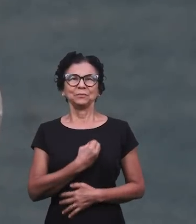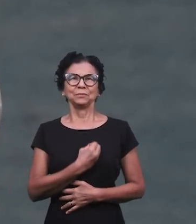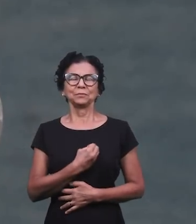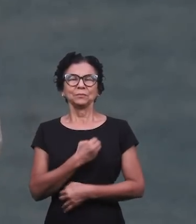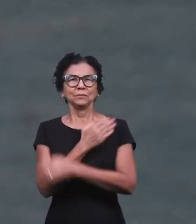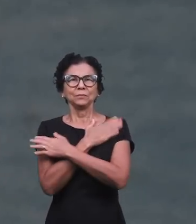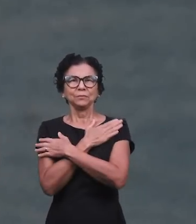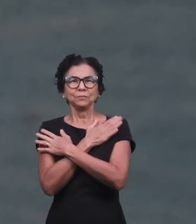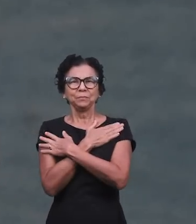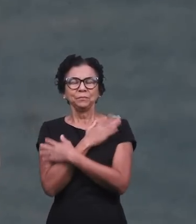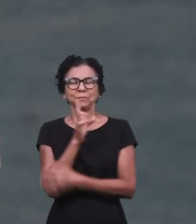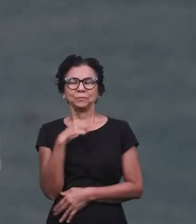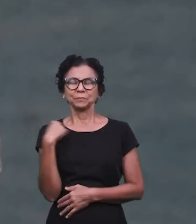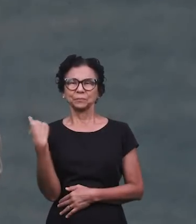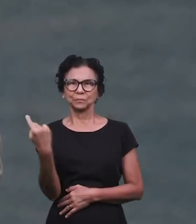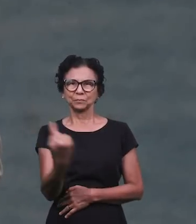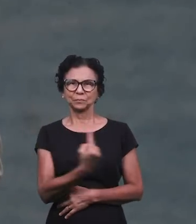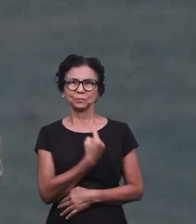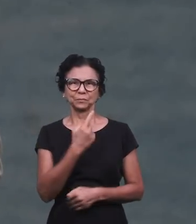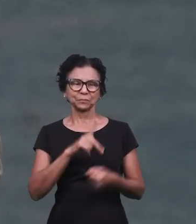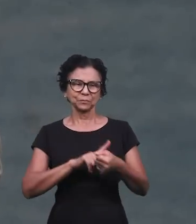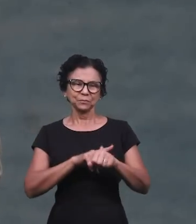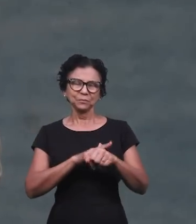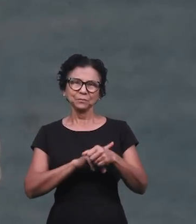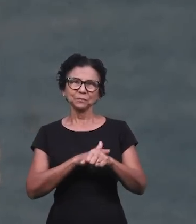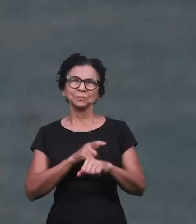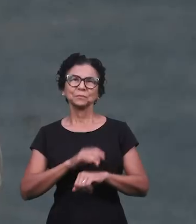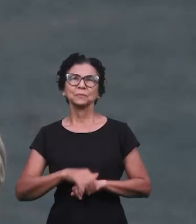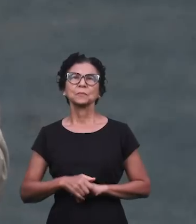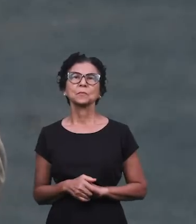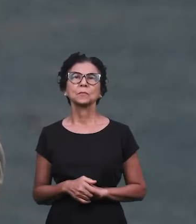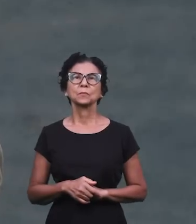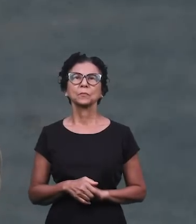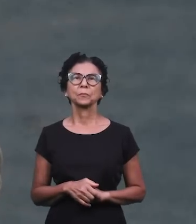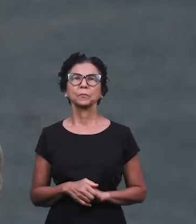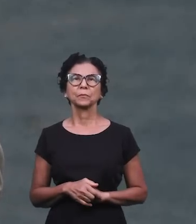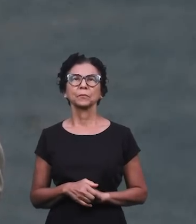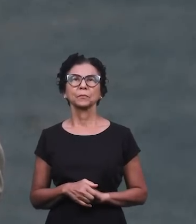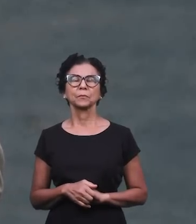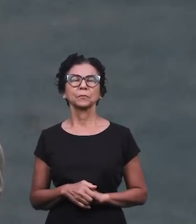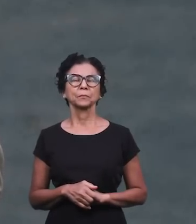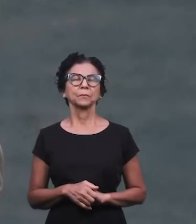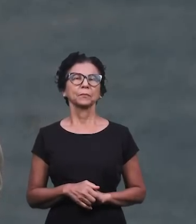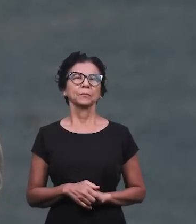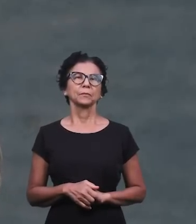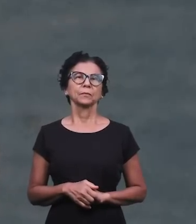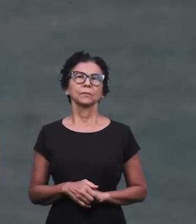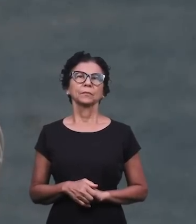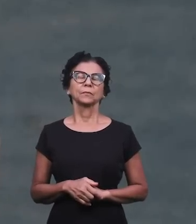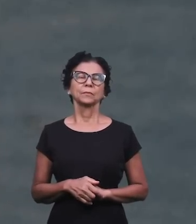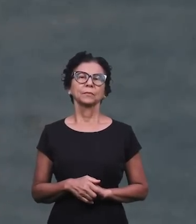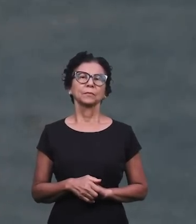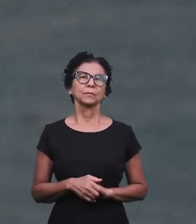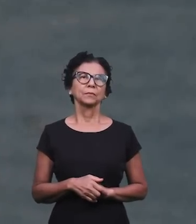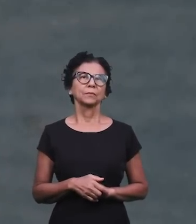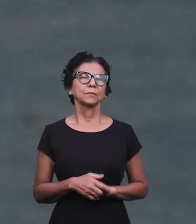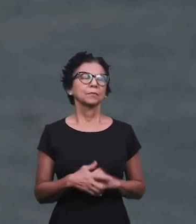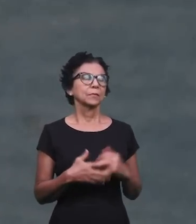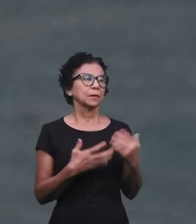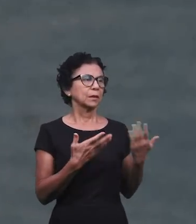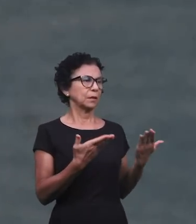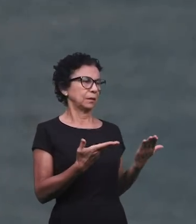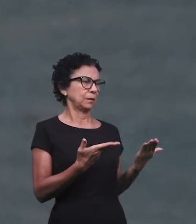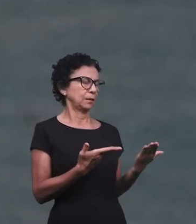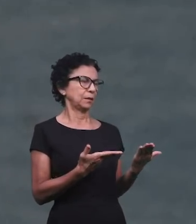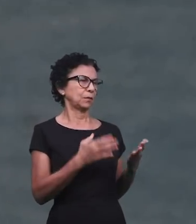para todos os nossos irmãos aí em Guarapari. E aí, Julinho, como é que você pode... o que você traz para nós,